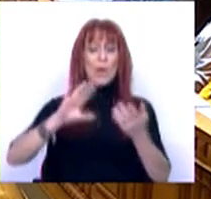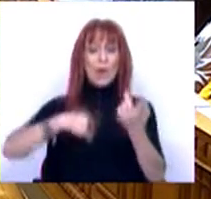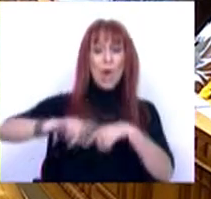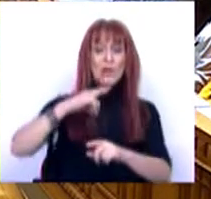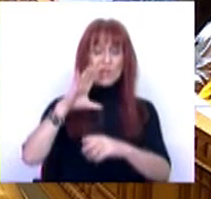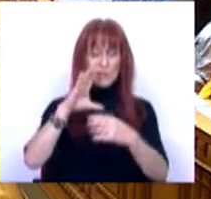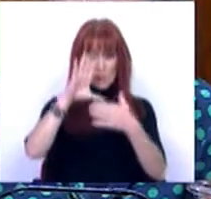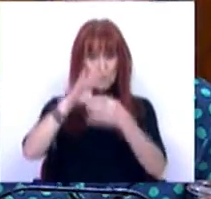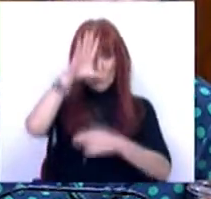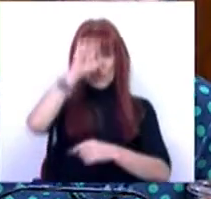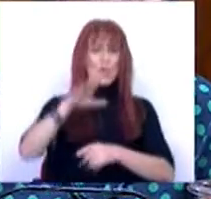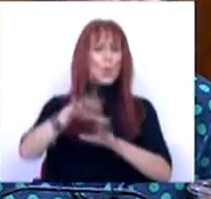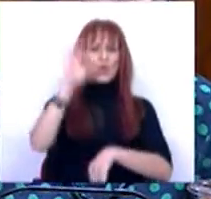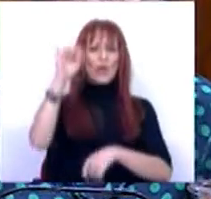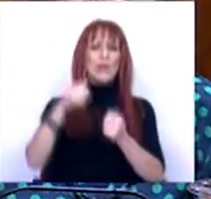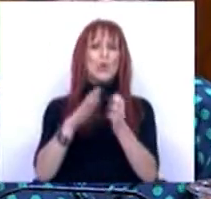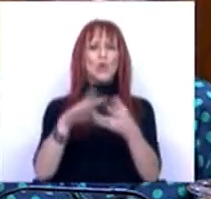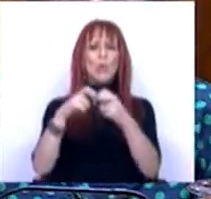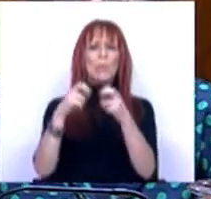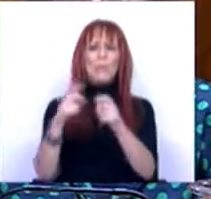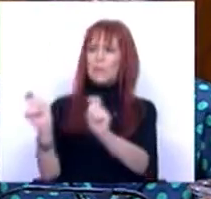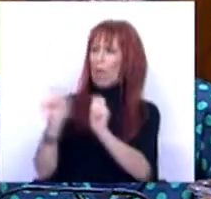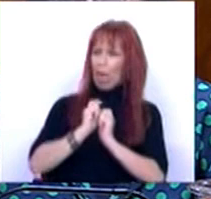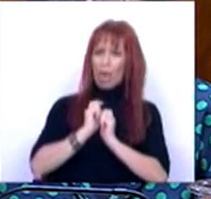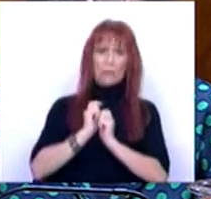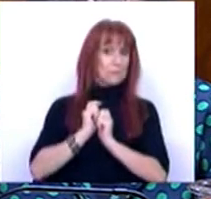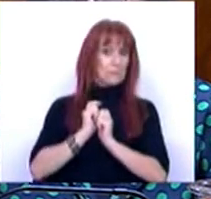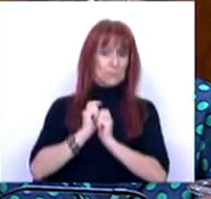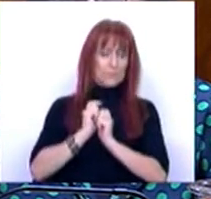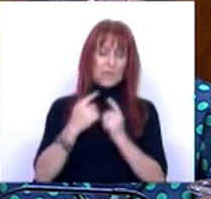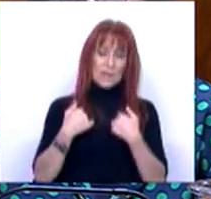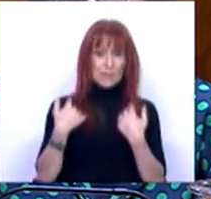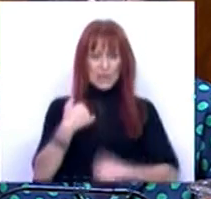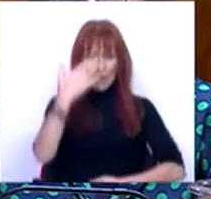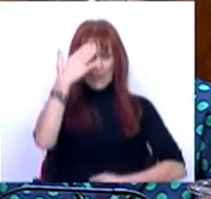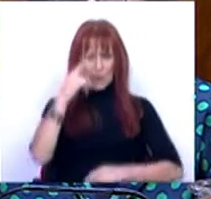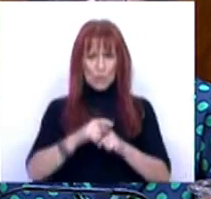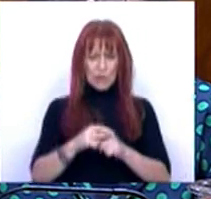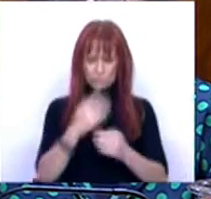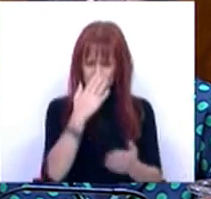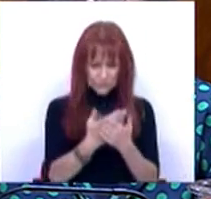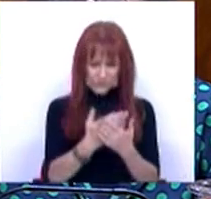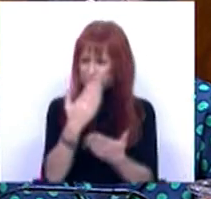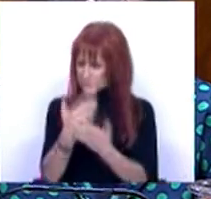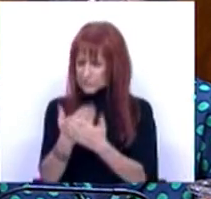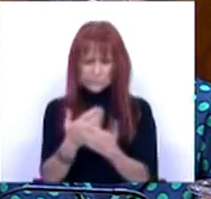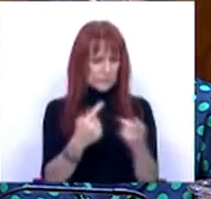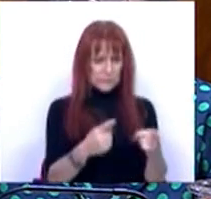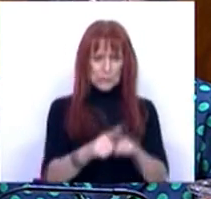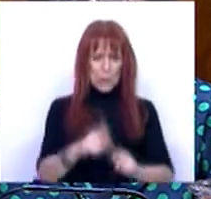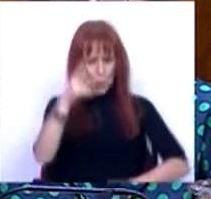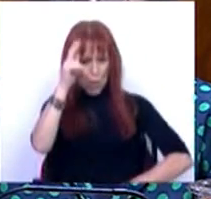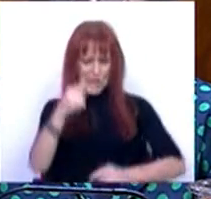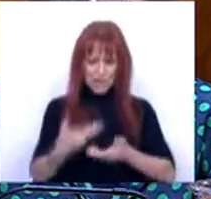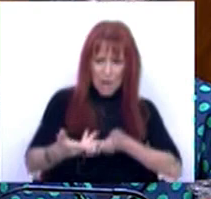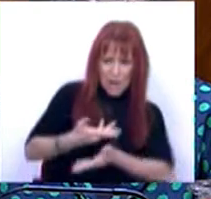Quando nós estamos a governar, nós não escolhemos todos os problemas que nos caem nas mãos. Temos é que ter a capacidade de os enfrentar, com